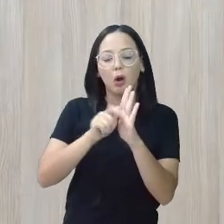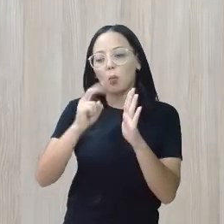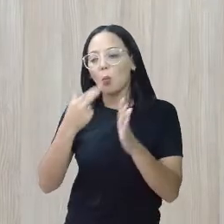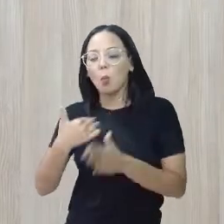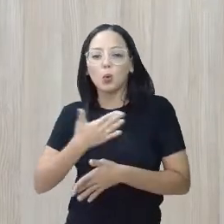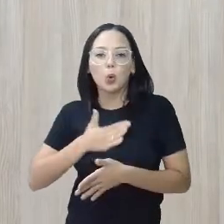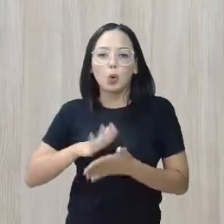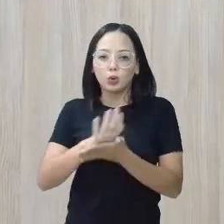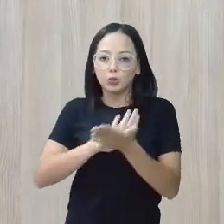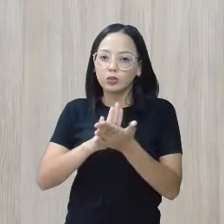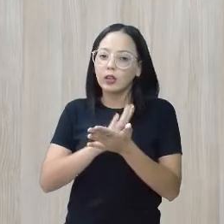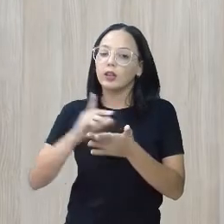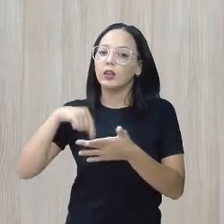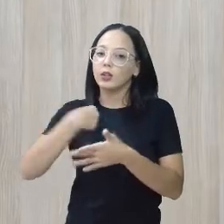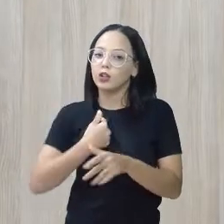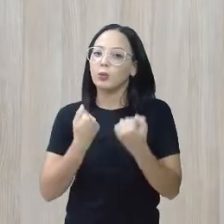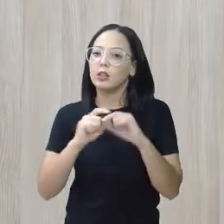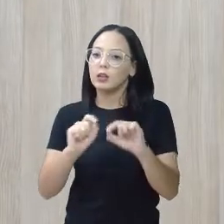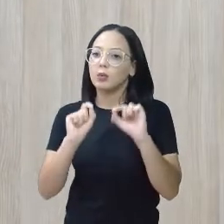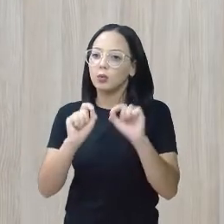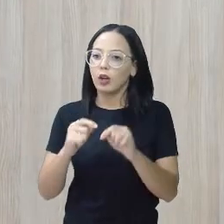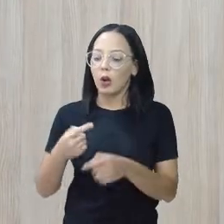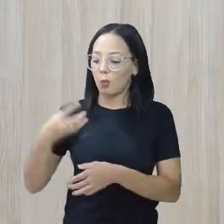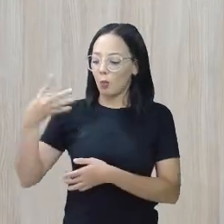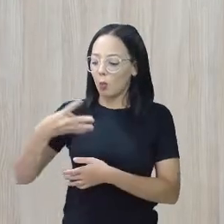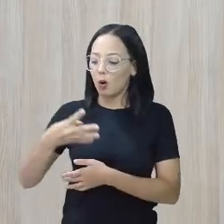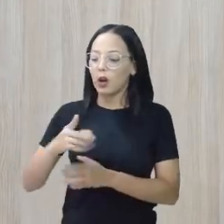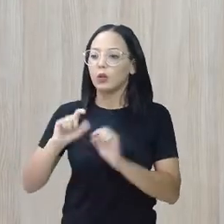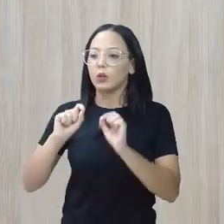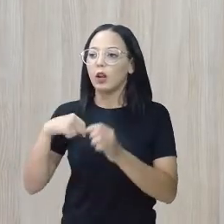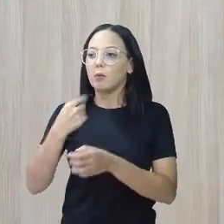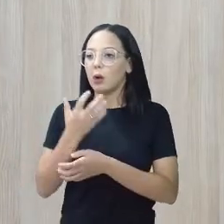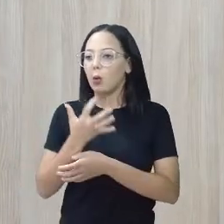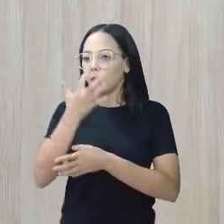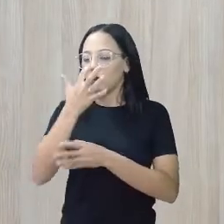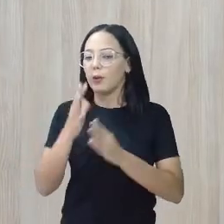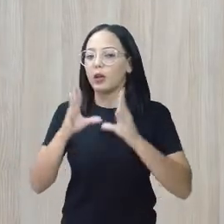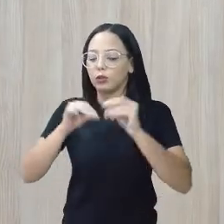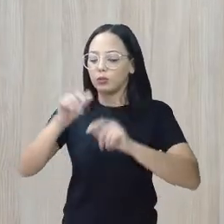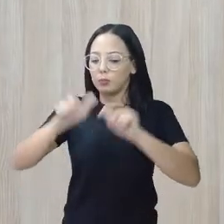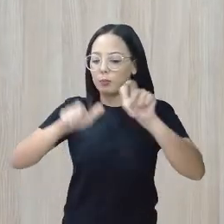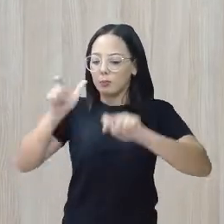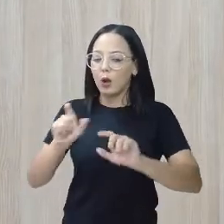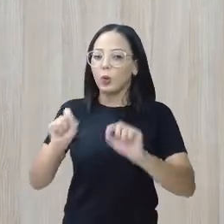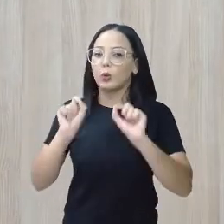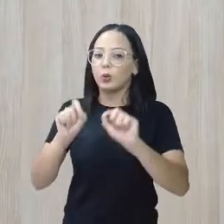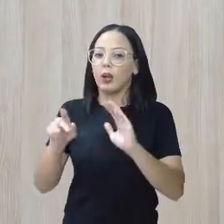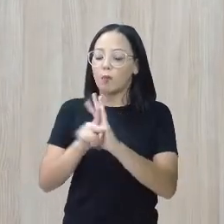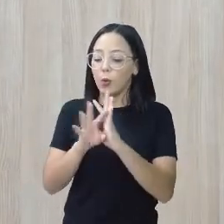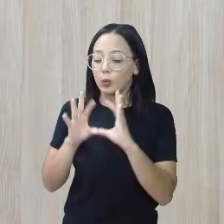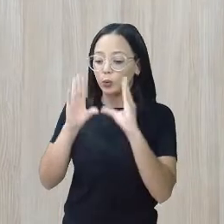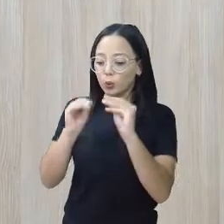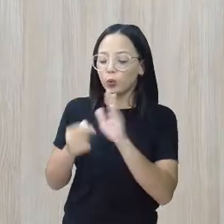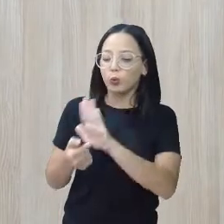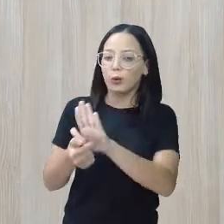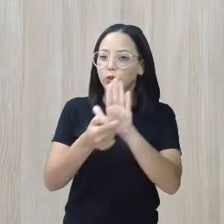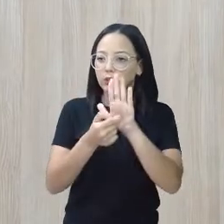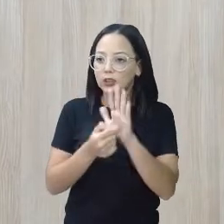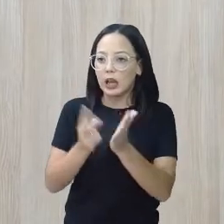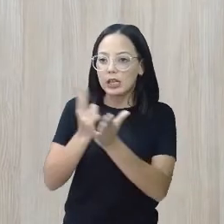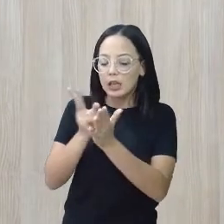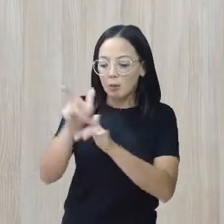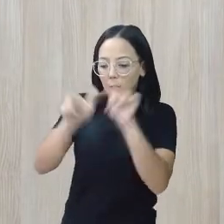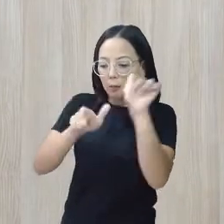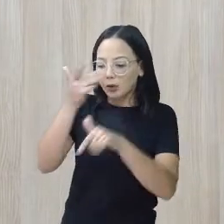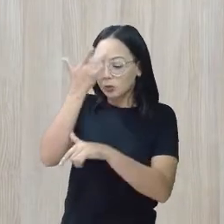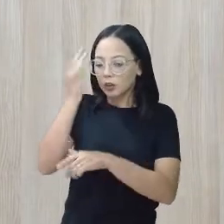nenhum desses, a gente ia ter que abrir uma quarta linha aqui para contemplar todo mundo, onde a frequência absoluta ia aparecer todas as